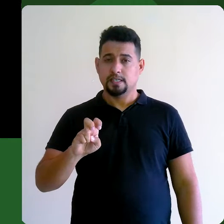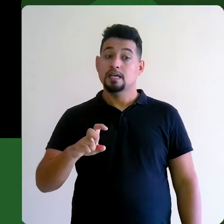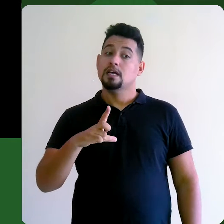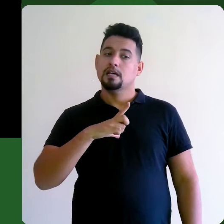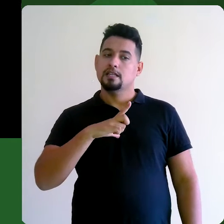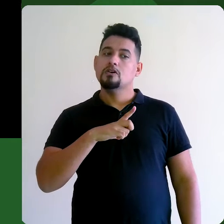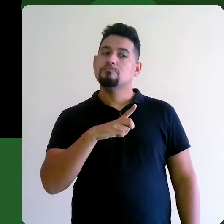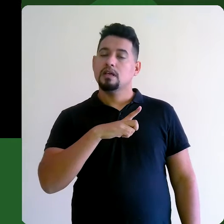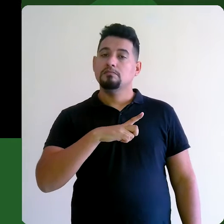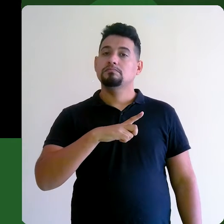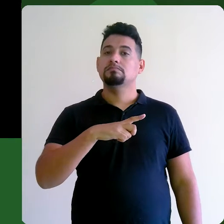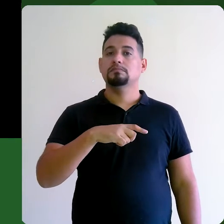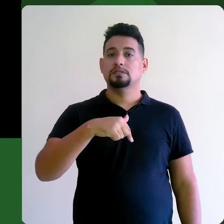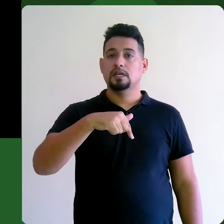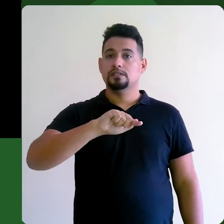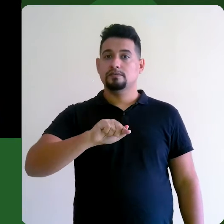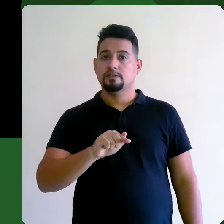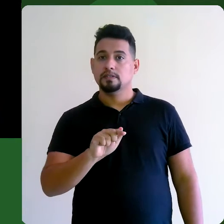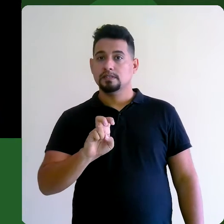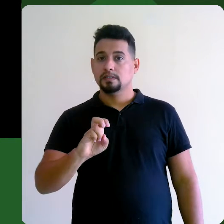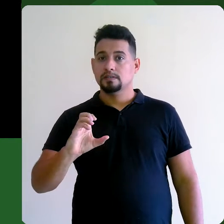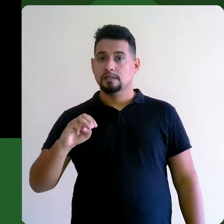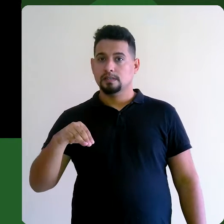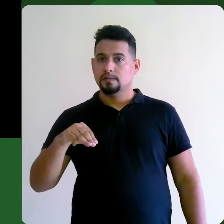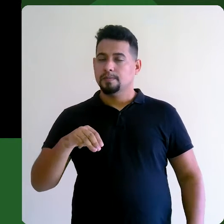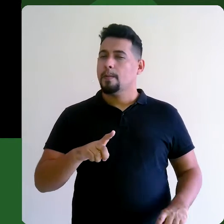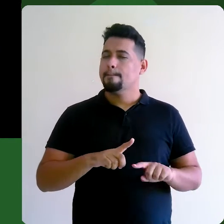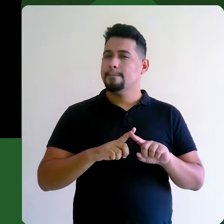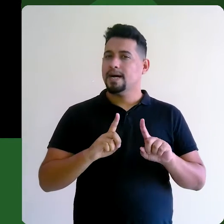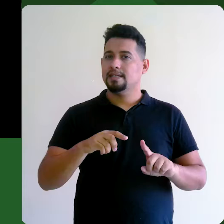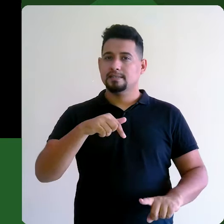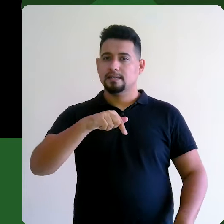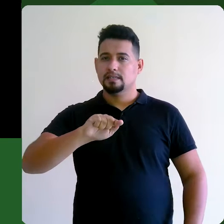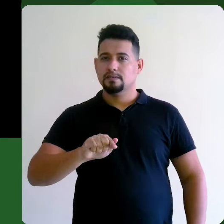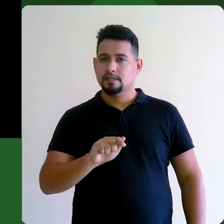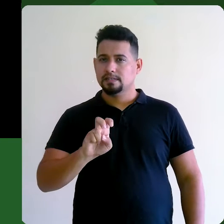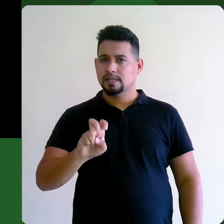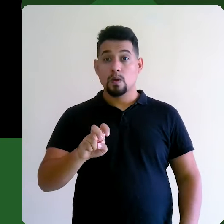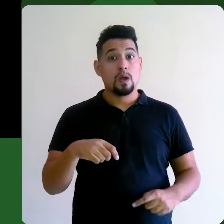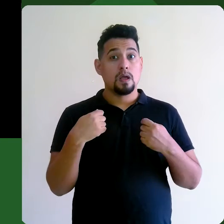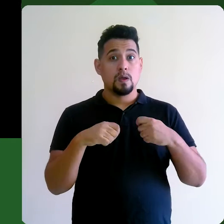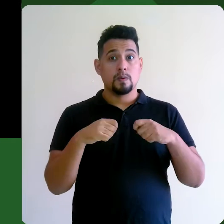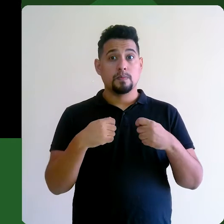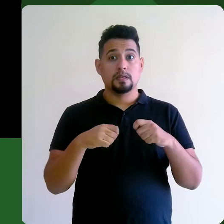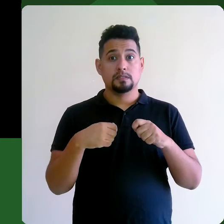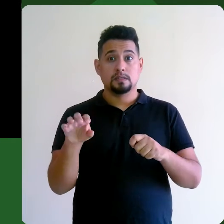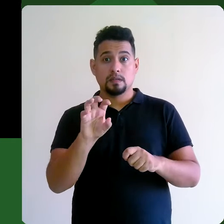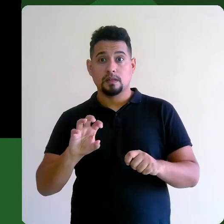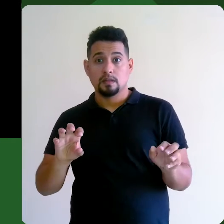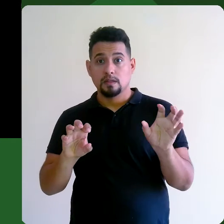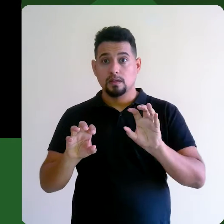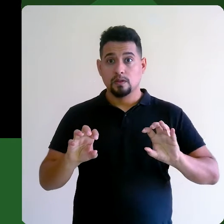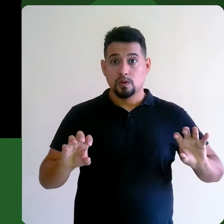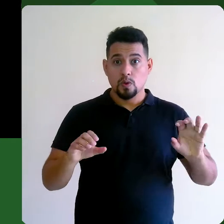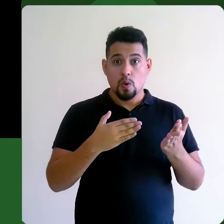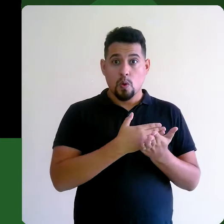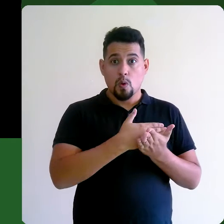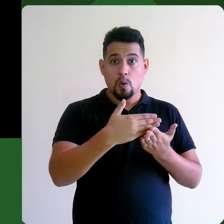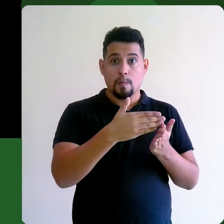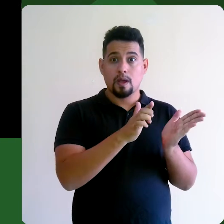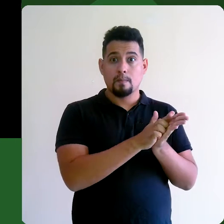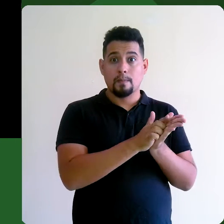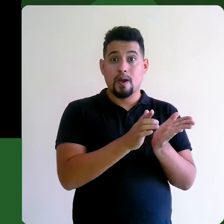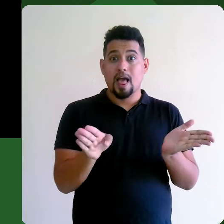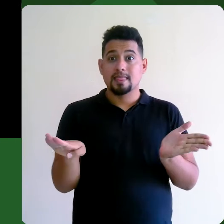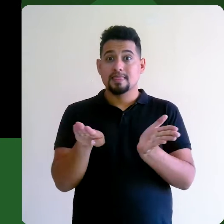7,5. Então, vão sobrar 7,5 centímetros. A ideia é que esses 7,5 centímetros eu preciso distribuir entre o início